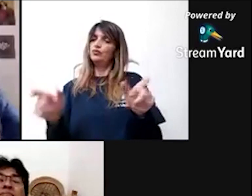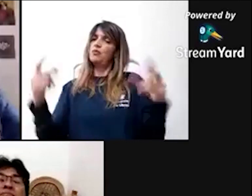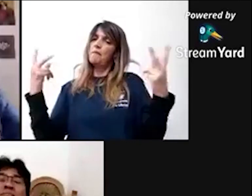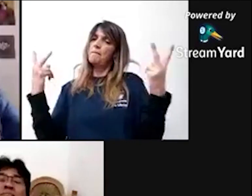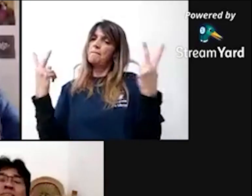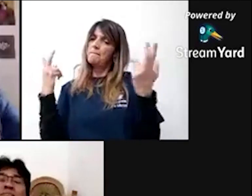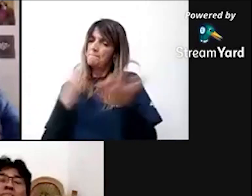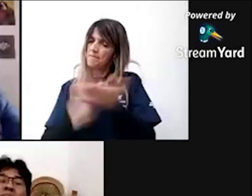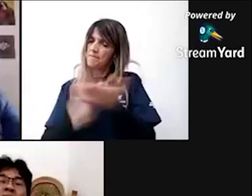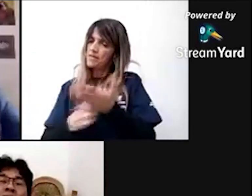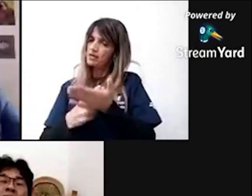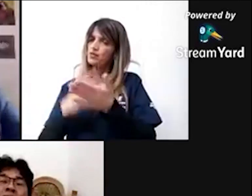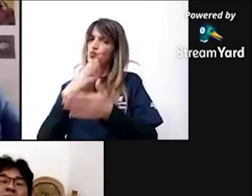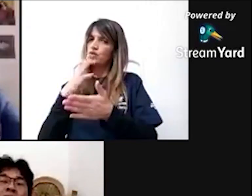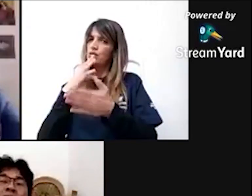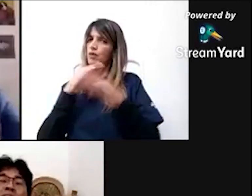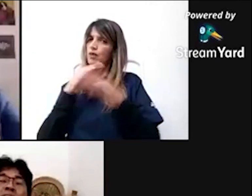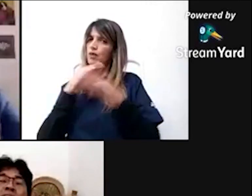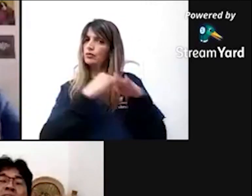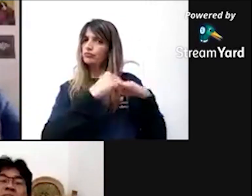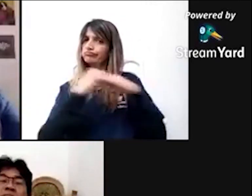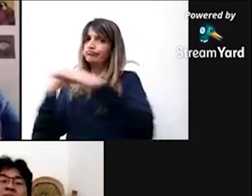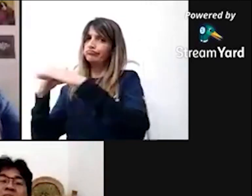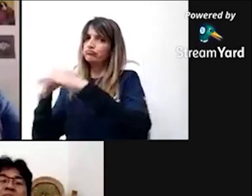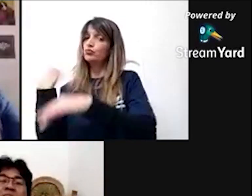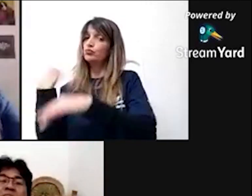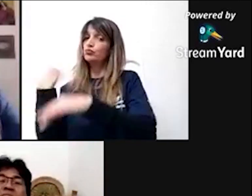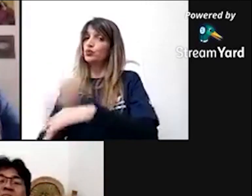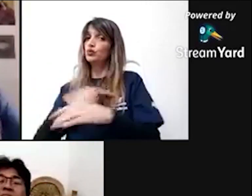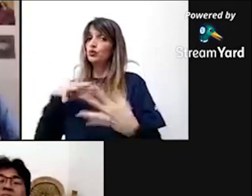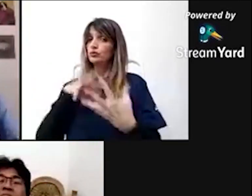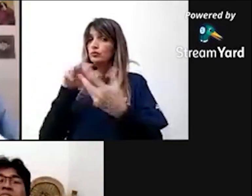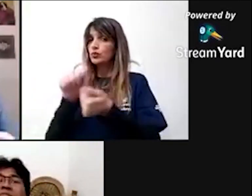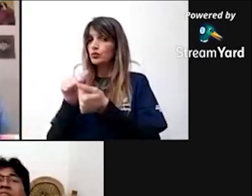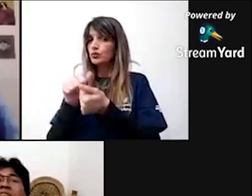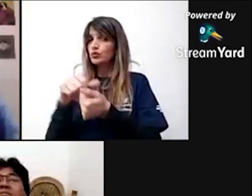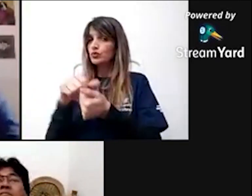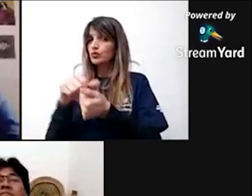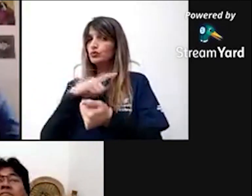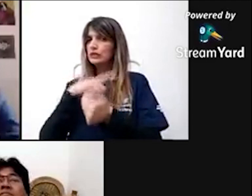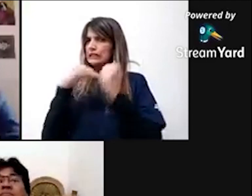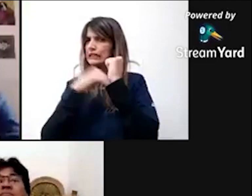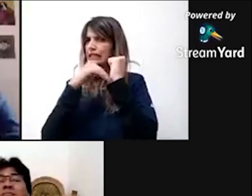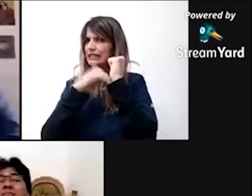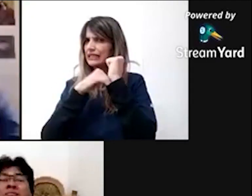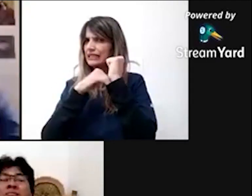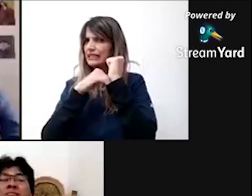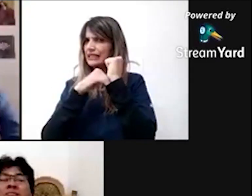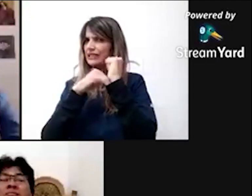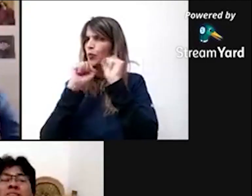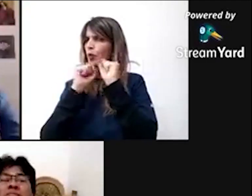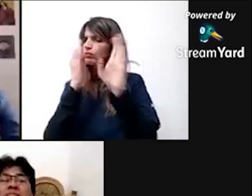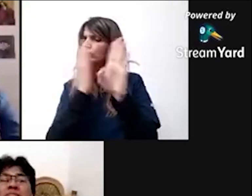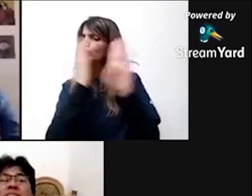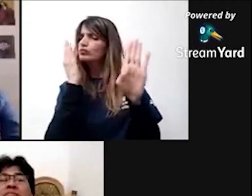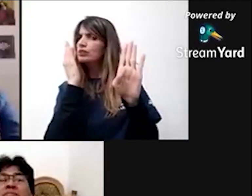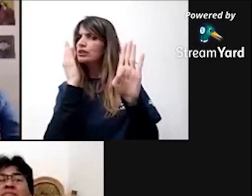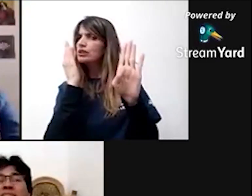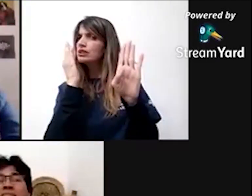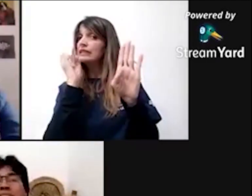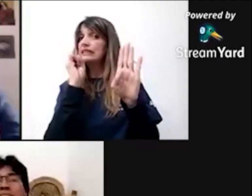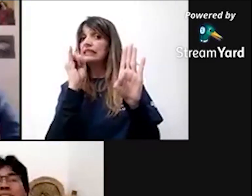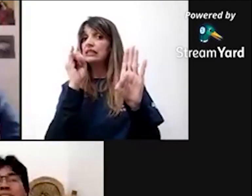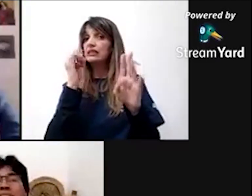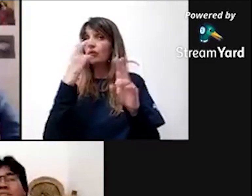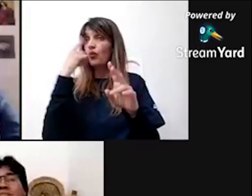conhecimento. Nosso mundo é repleto de mistérios que só podemos desvendar quando fechamos os